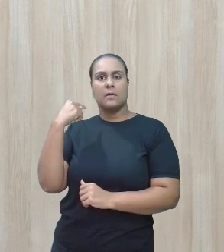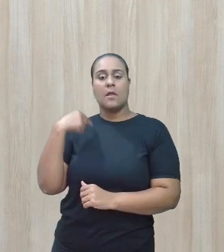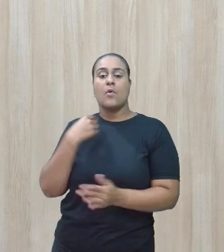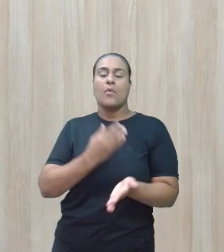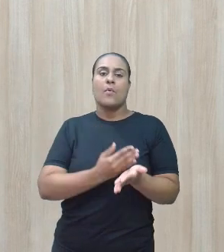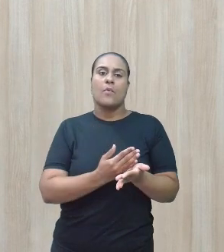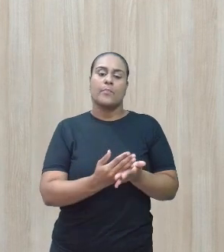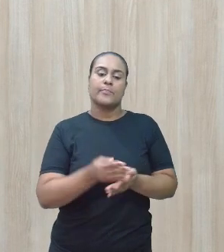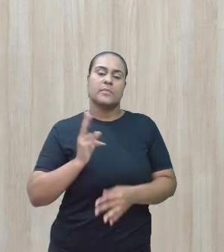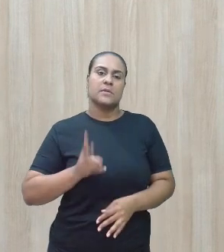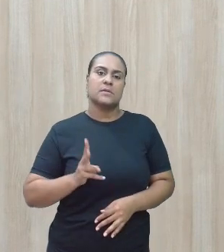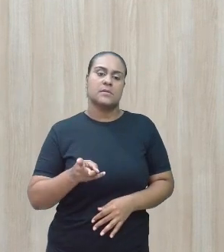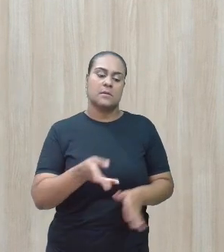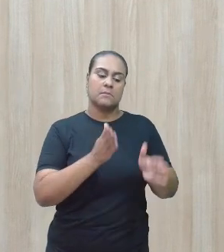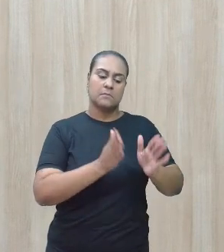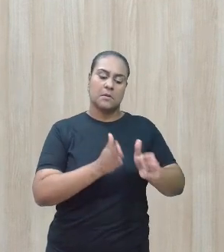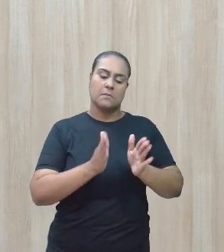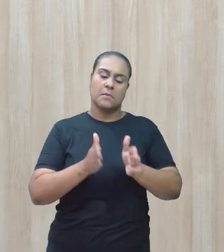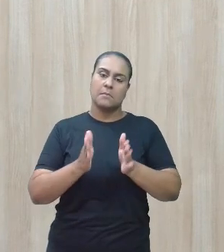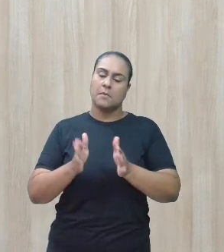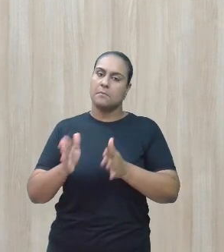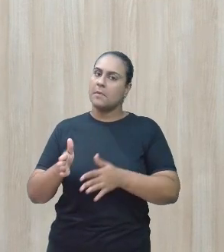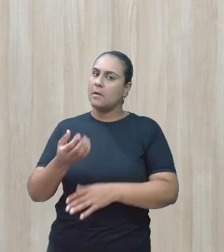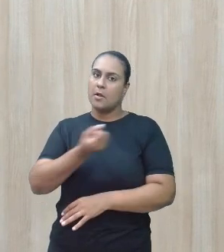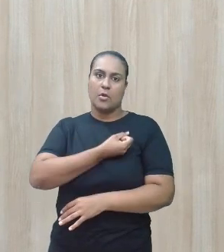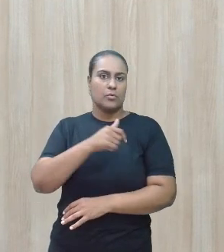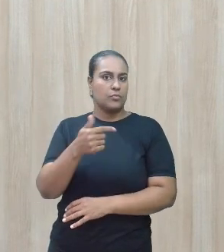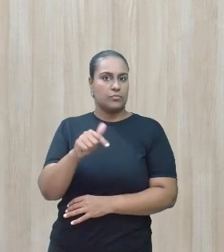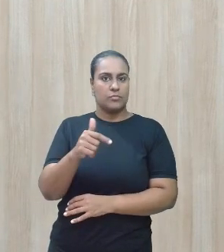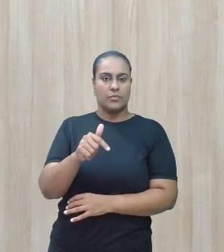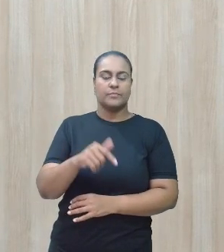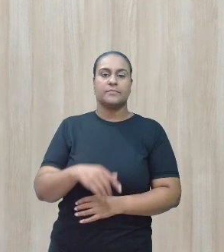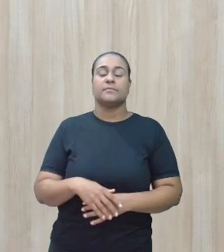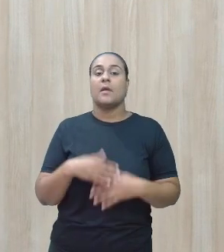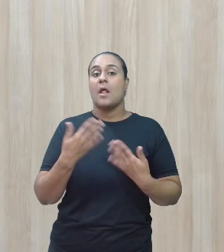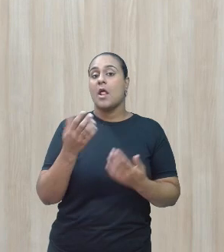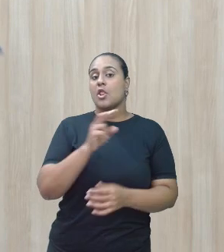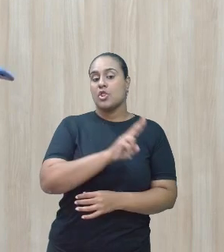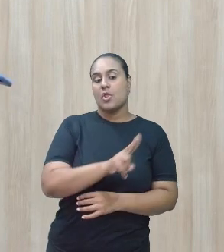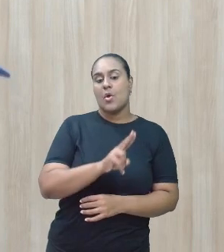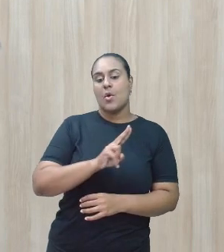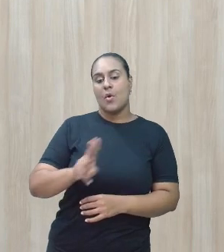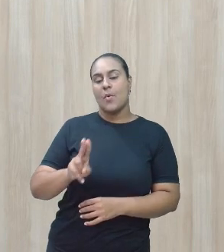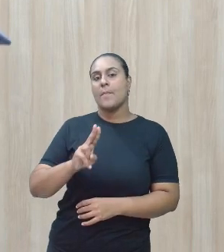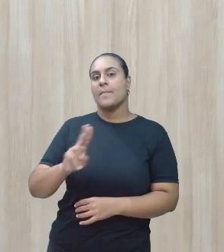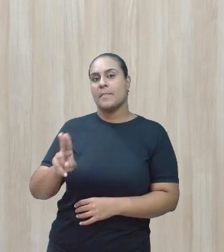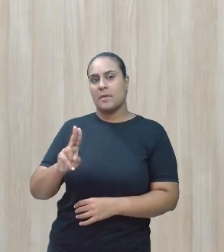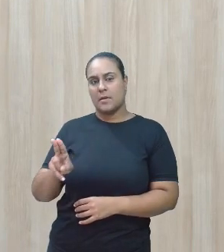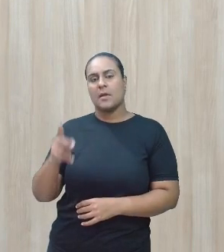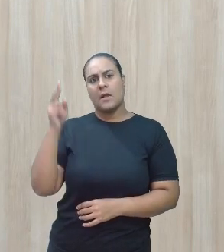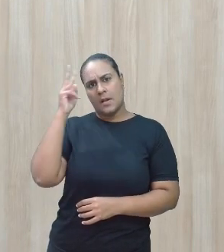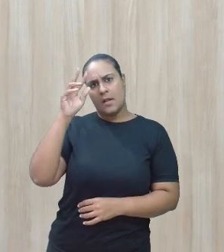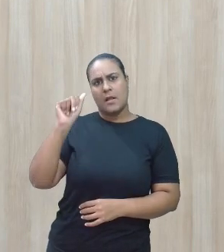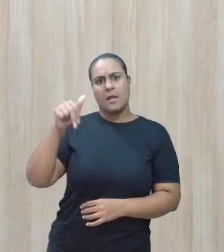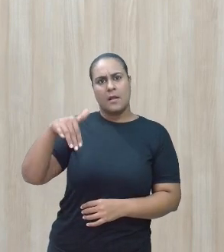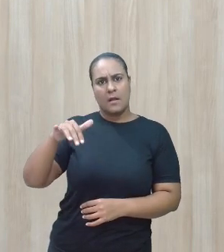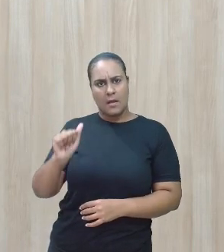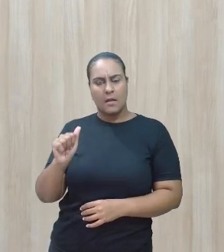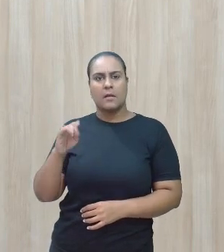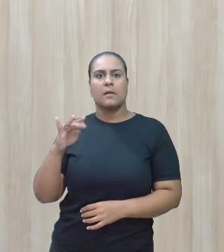comecei sempre com sequências que não eram numéricas, eram sequências de nomes, como a gente fez aquele lá do Ana,